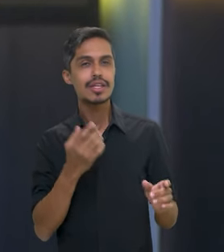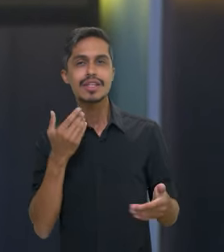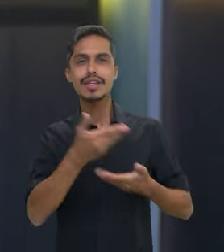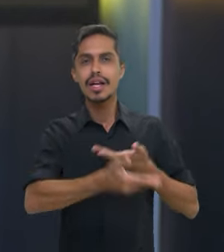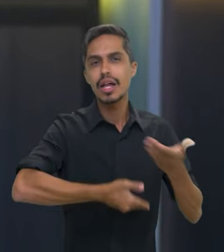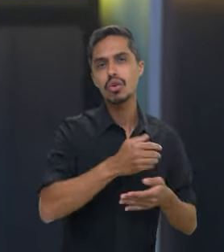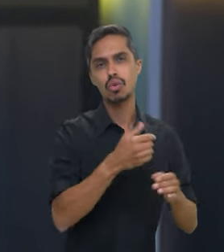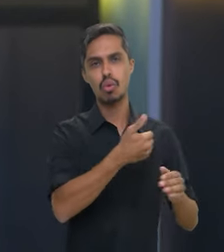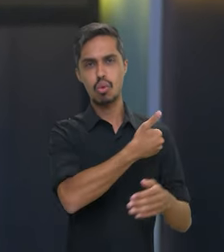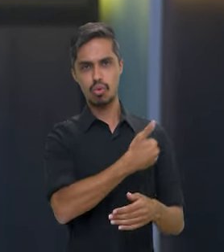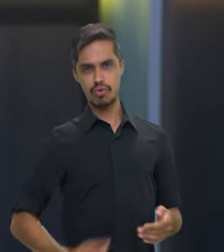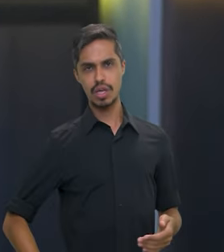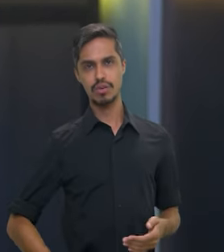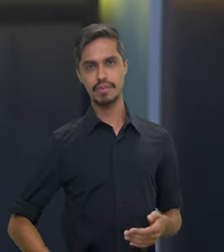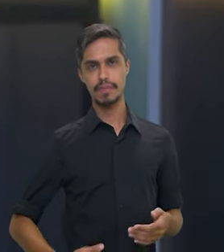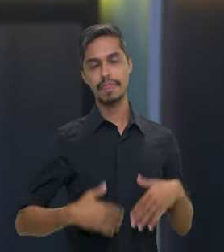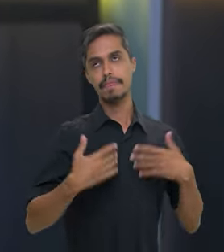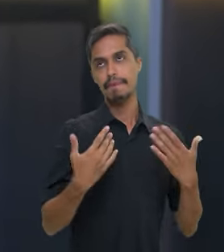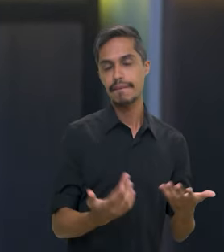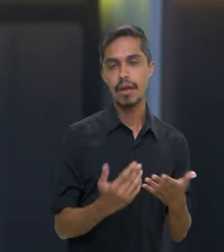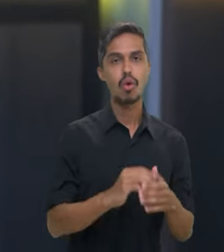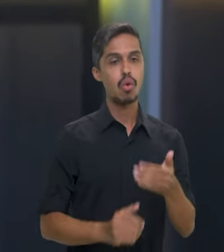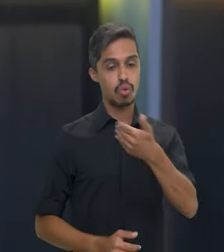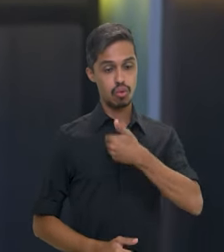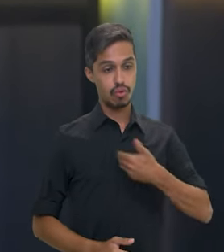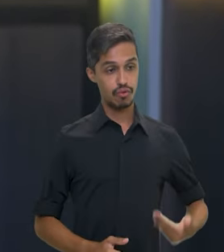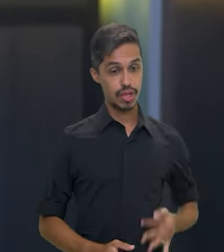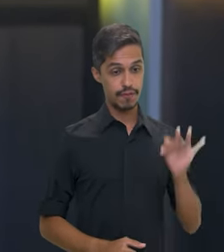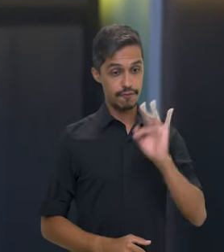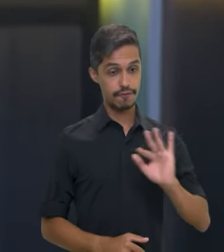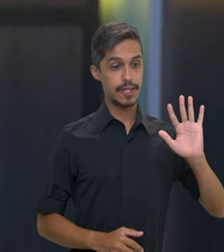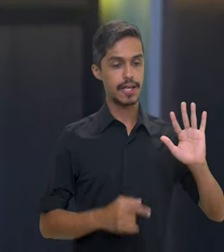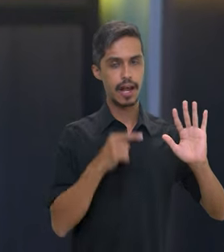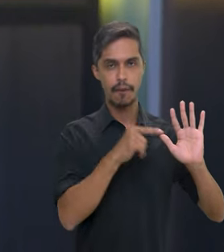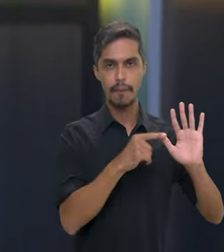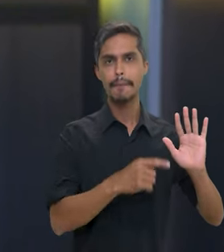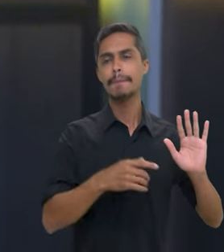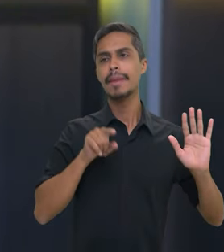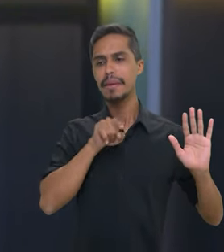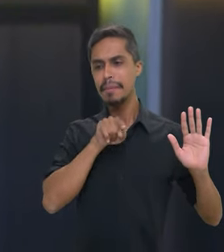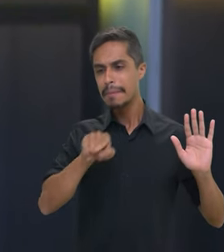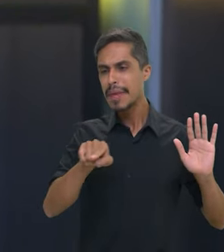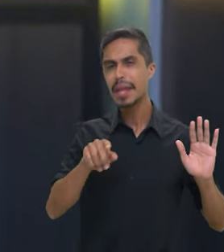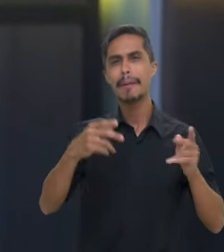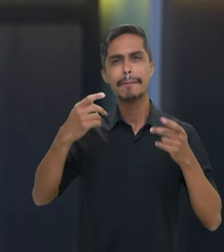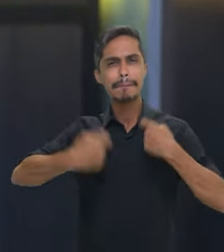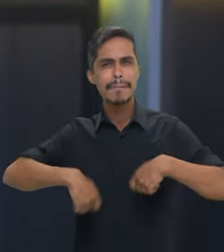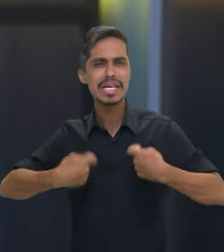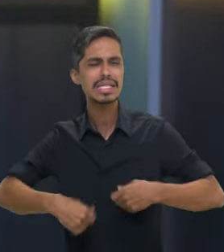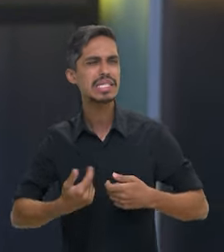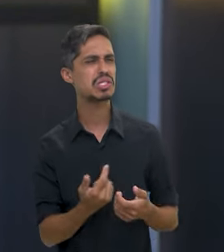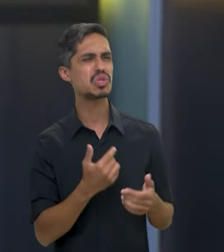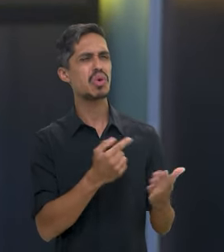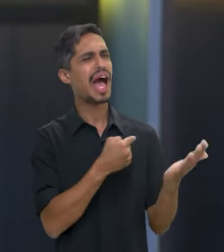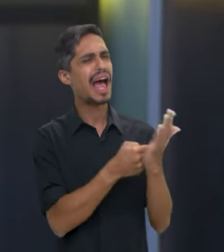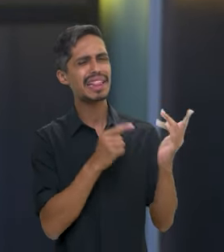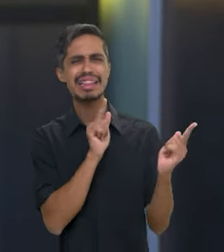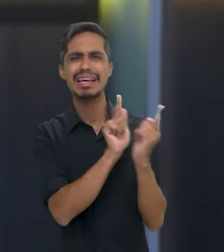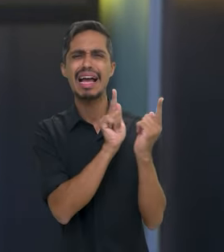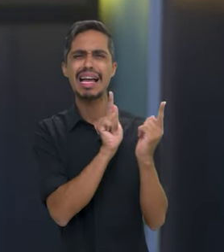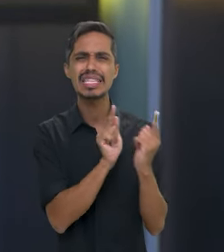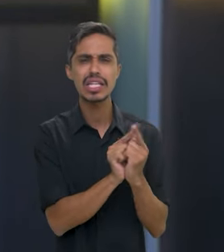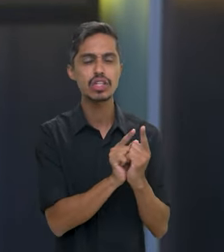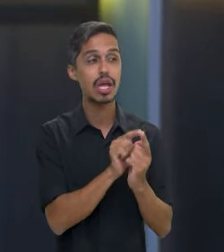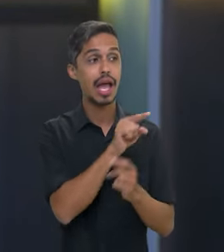município, seja o estado, propriamente dito, ou seja o governo federal. Então, quando a pessoa precisa de um serviço digital,